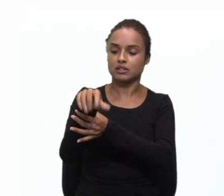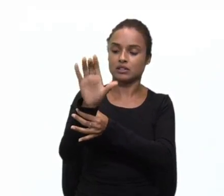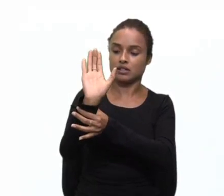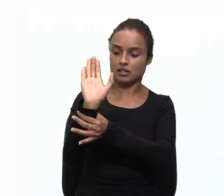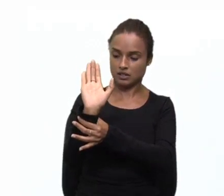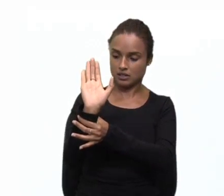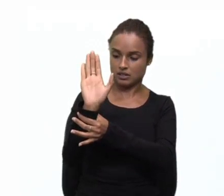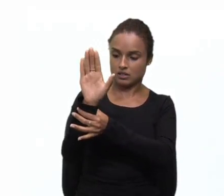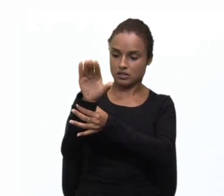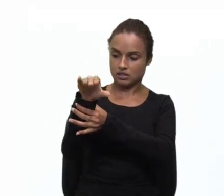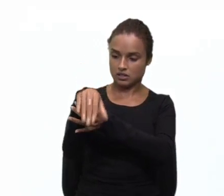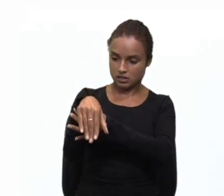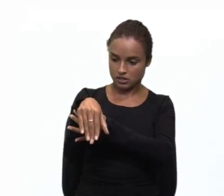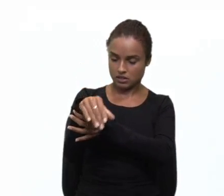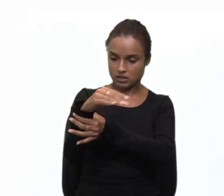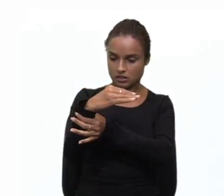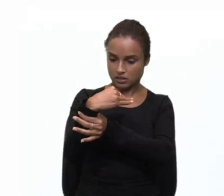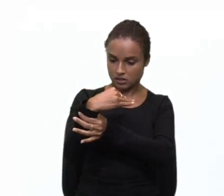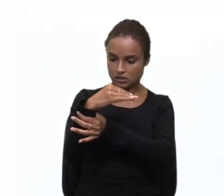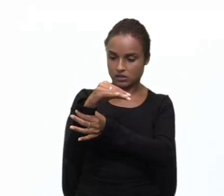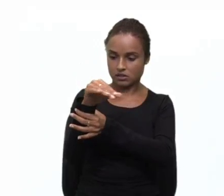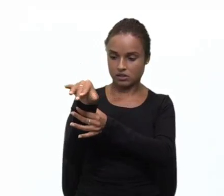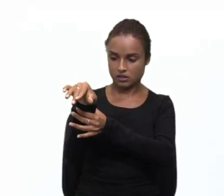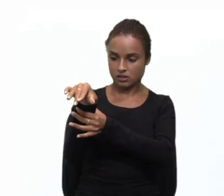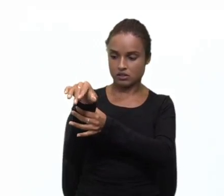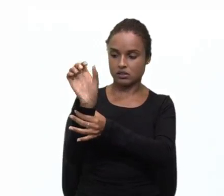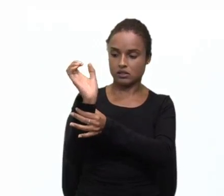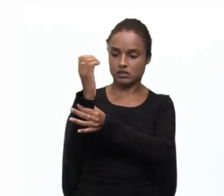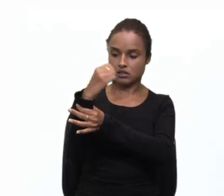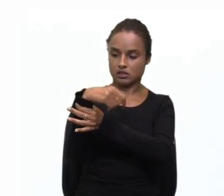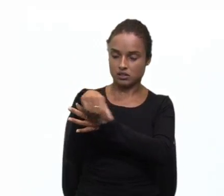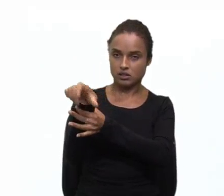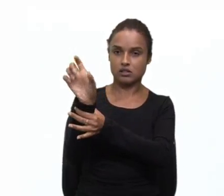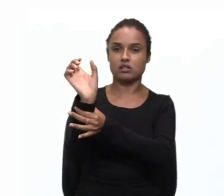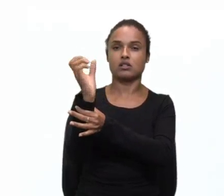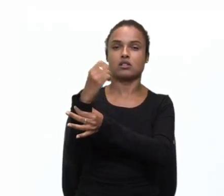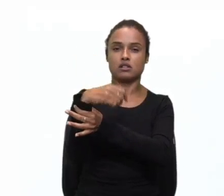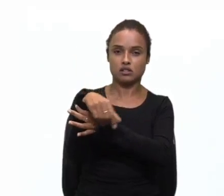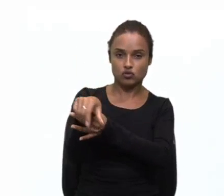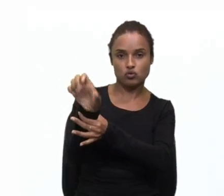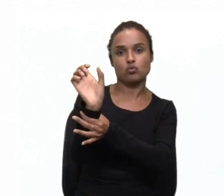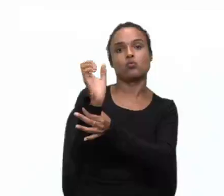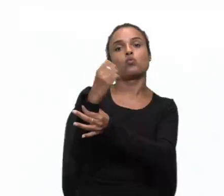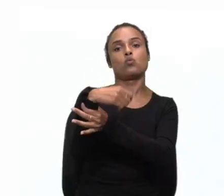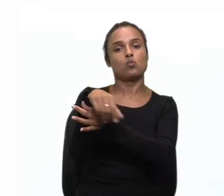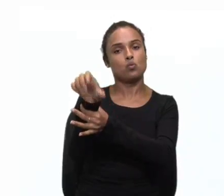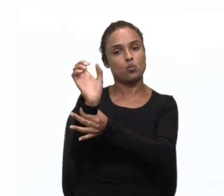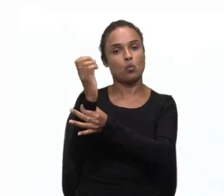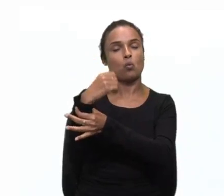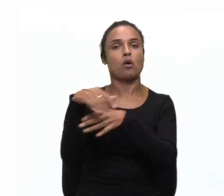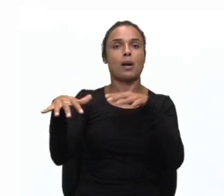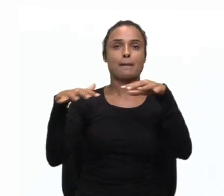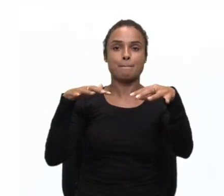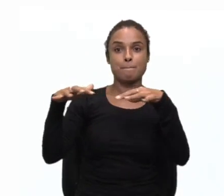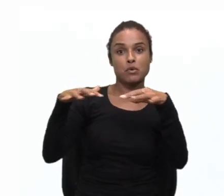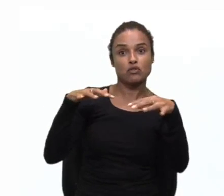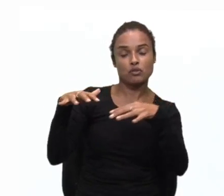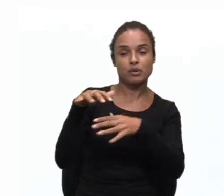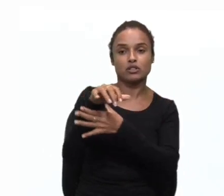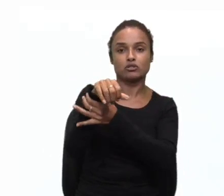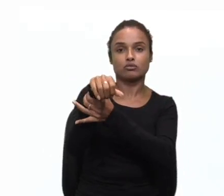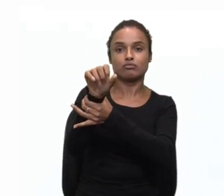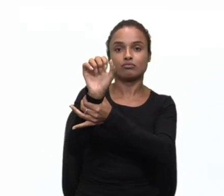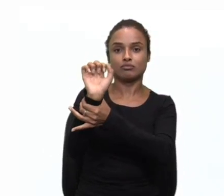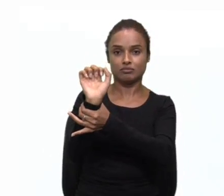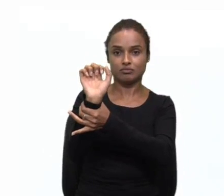extensão, abdução, adução e circundação. Então, o punho é uma